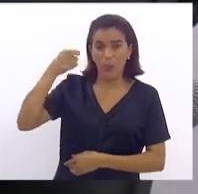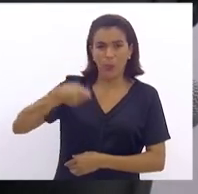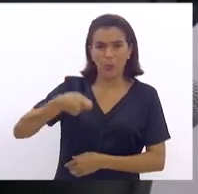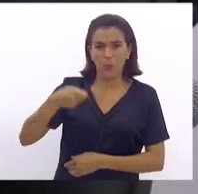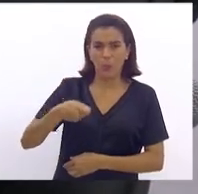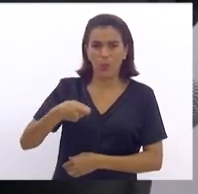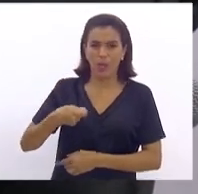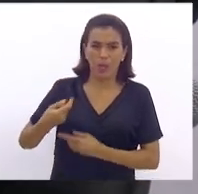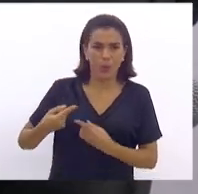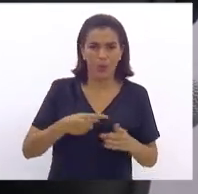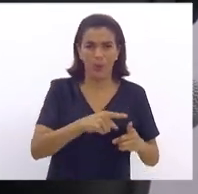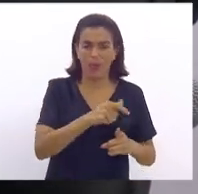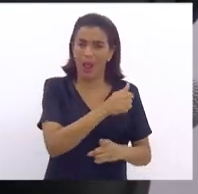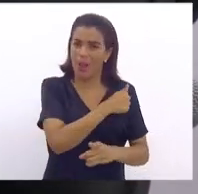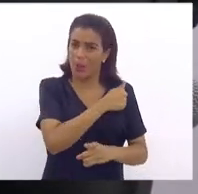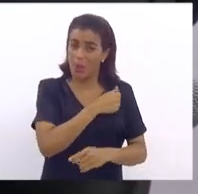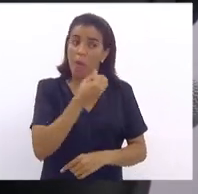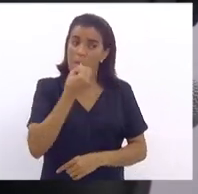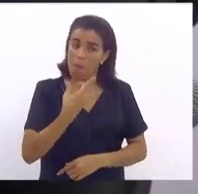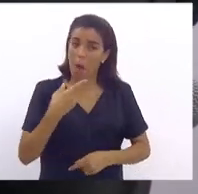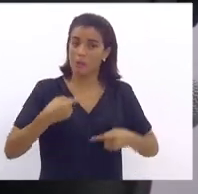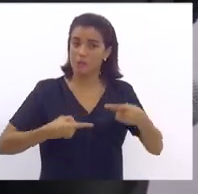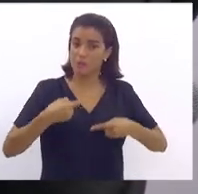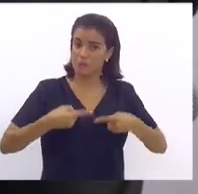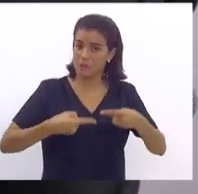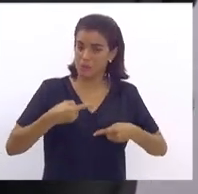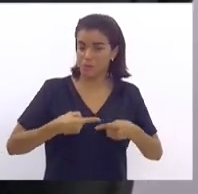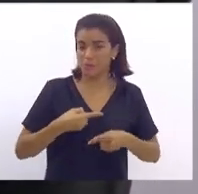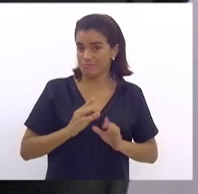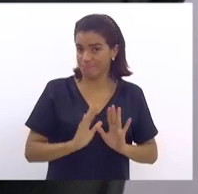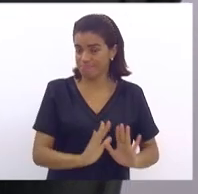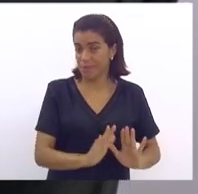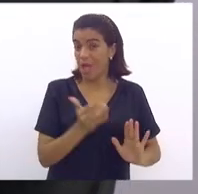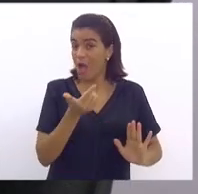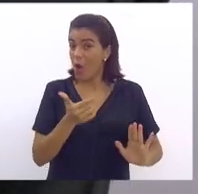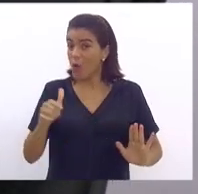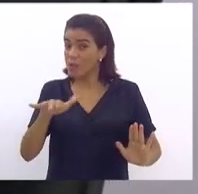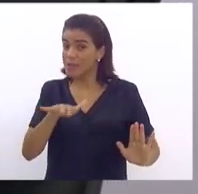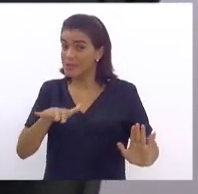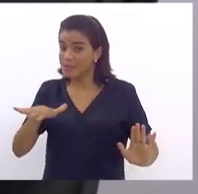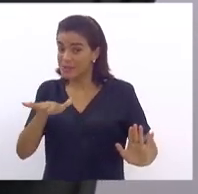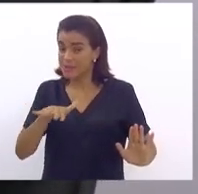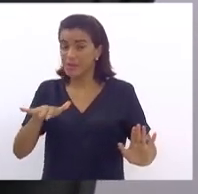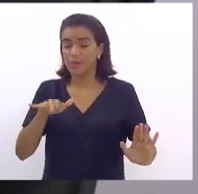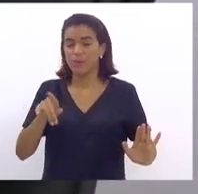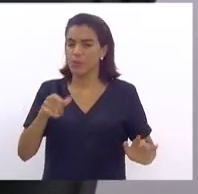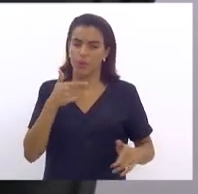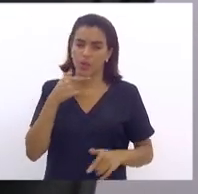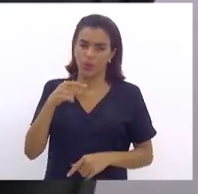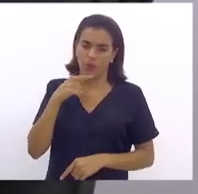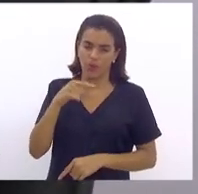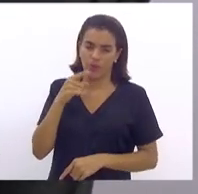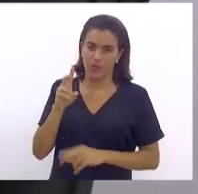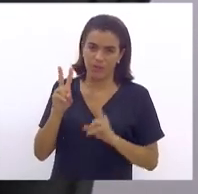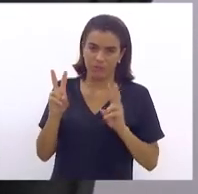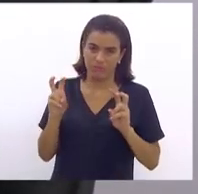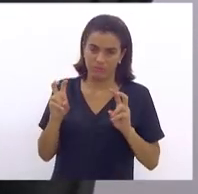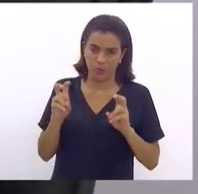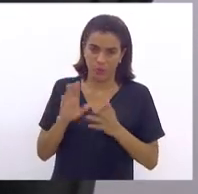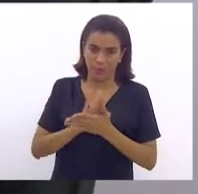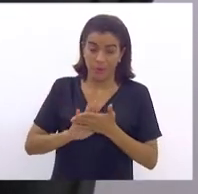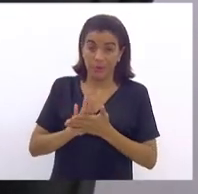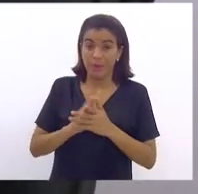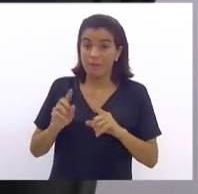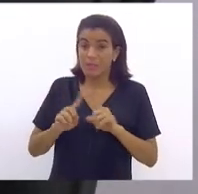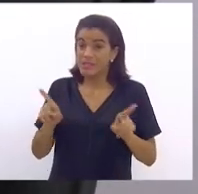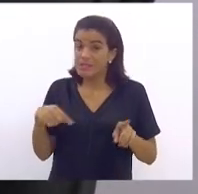os alunos. É uma discussão que vale a pena trazer à colação. Esse é um ponto. A outra questão, que essa não há dúvida sobre vigência, mas a gente